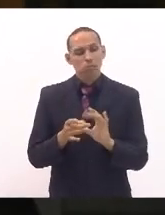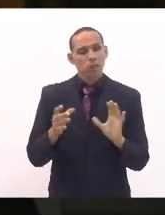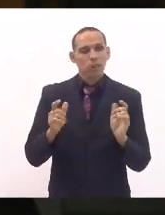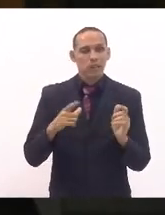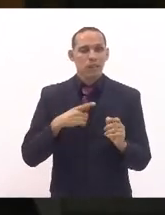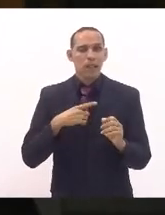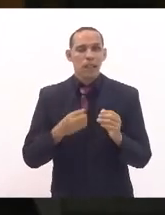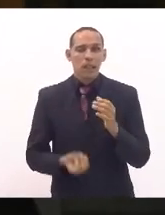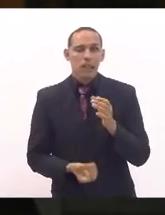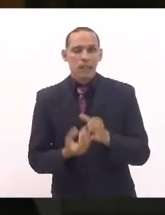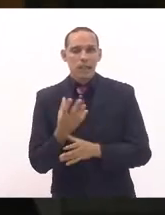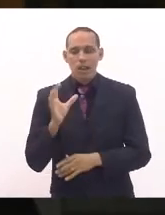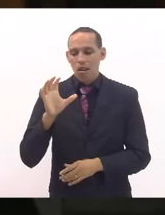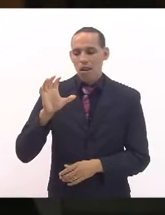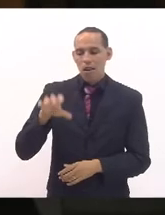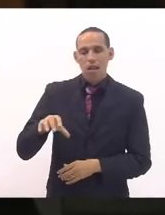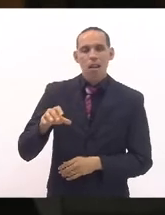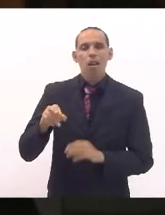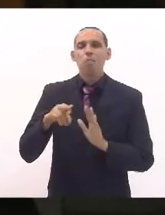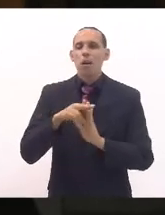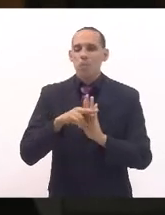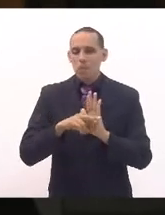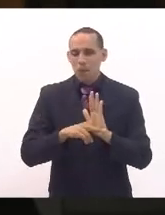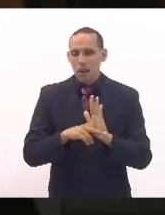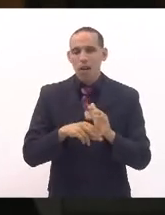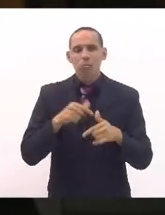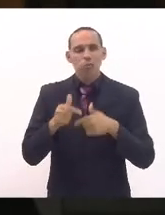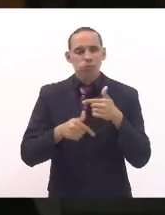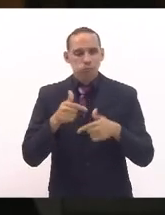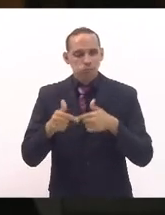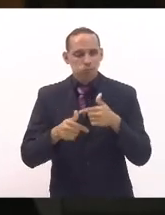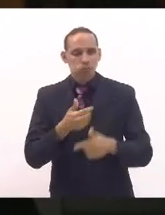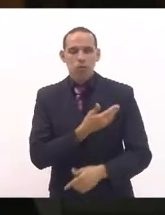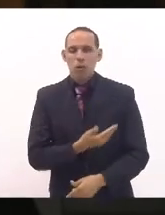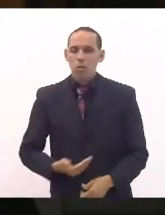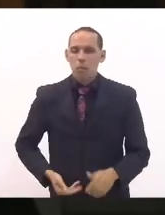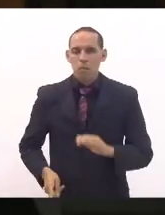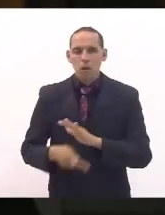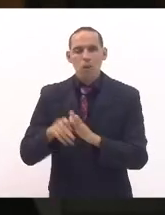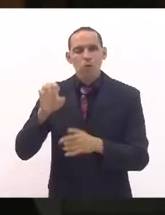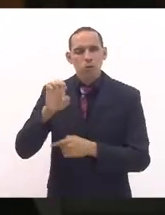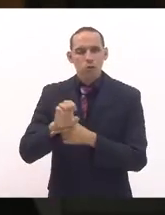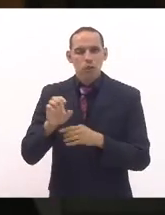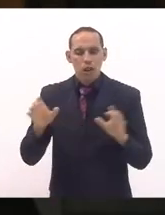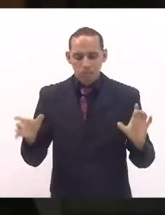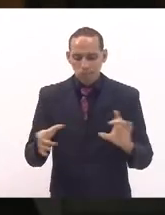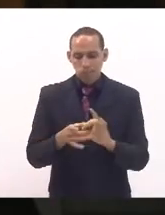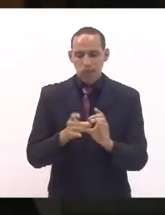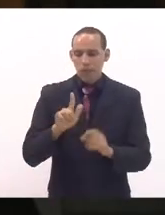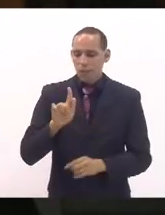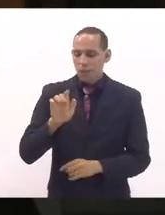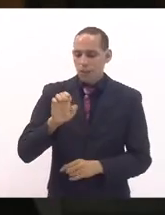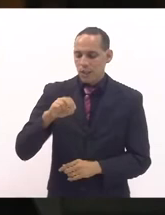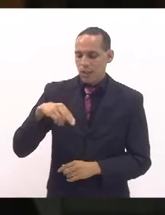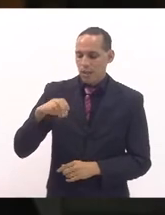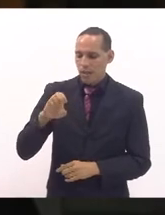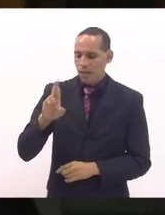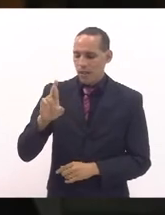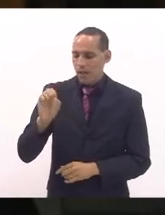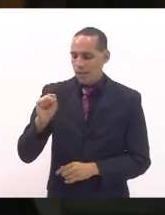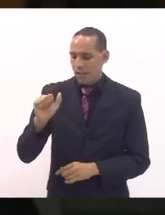autorizado a criar a Agência Reguladora de Serviços Públicos do Estado com a fusão da Genese, da Getransp e da outras